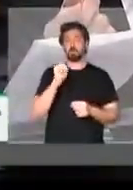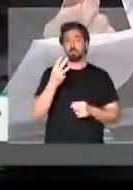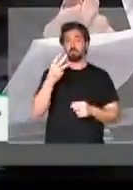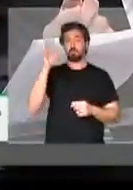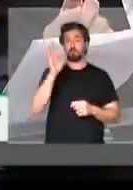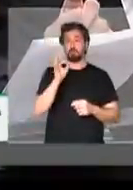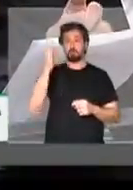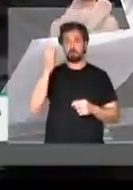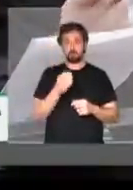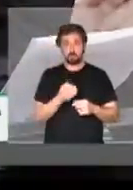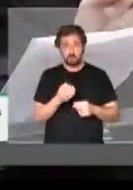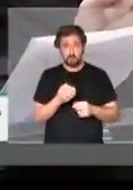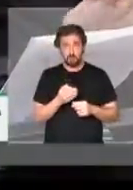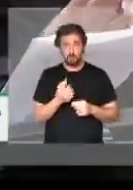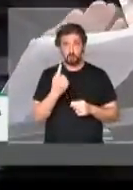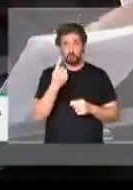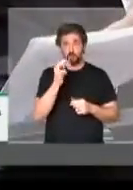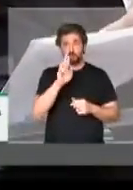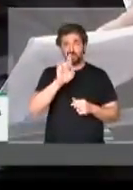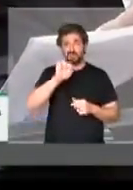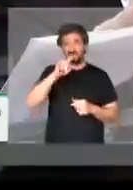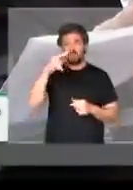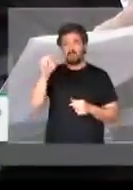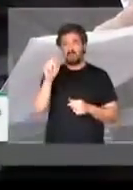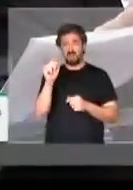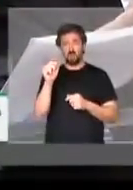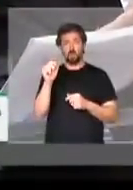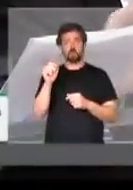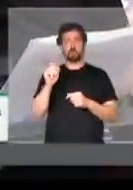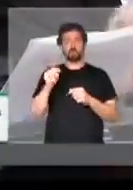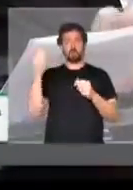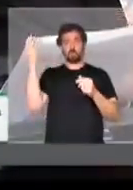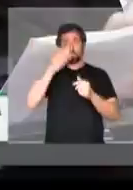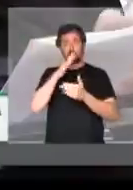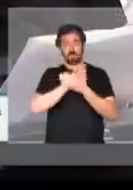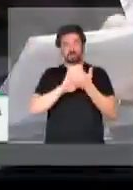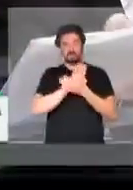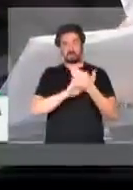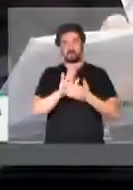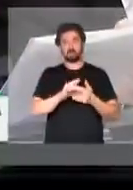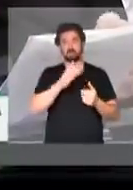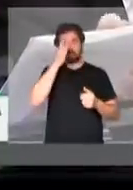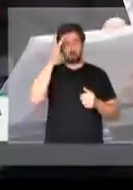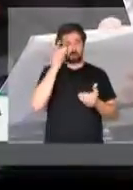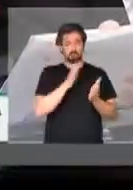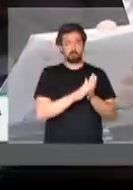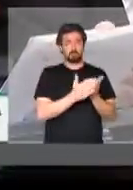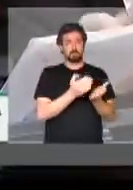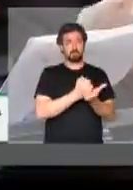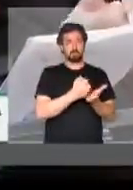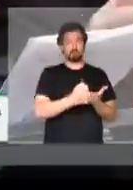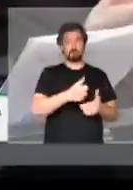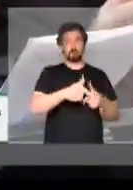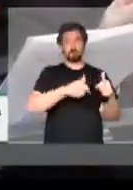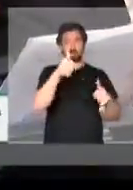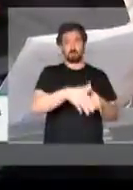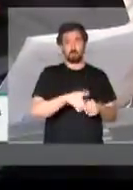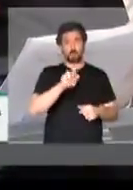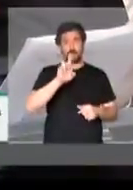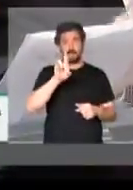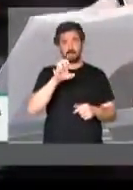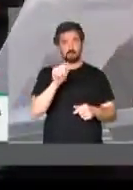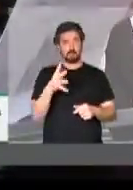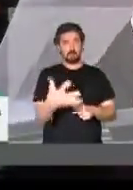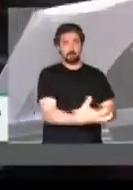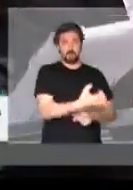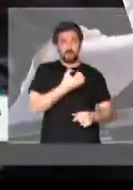83% desse 1 trilhão, que não tem um estudo que comprove isso, vem do trabalhador de carteira assinada e precarizado. É esse o dinheiro que o Guedes